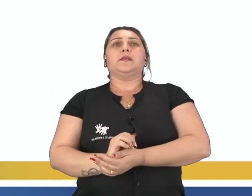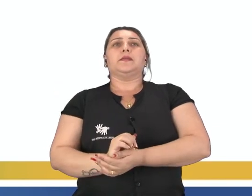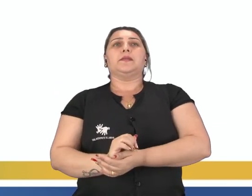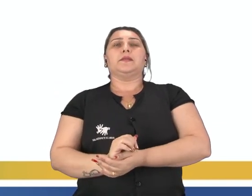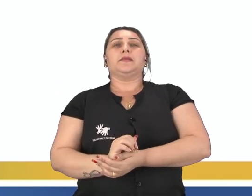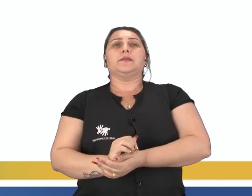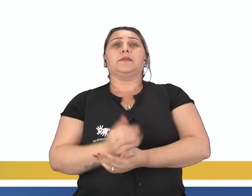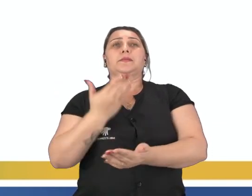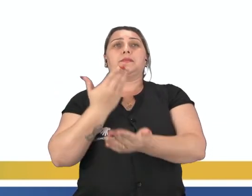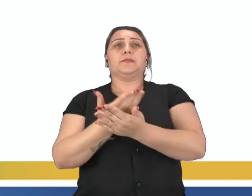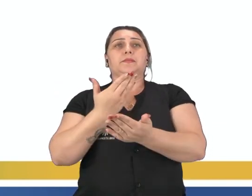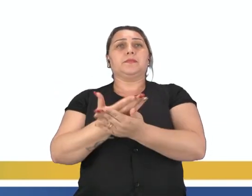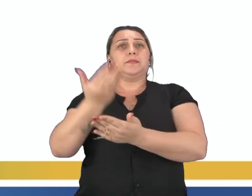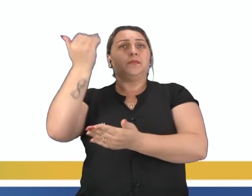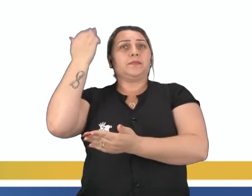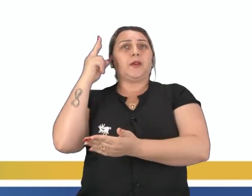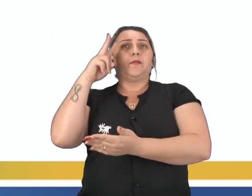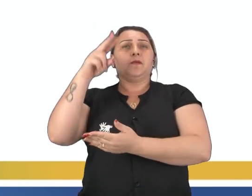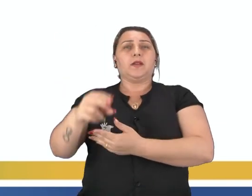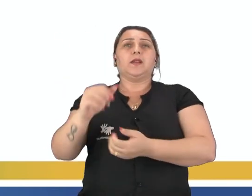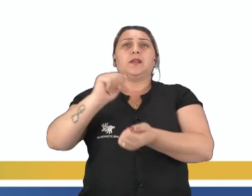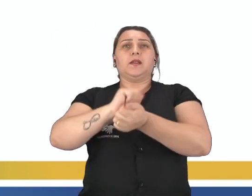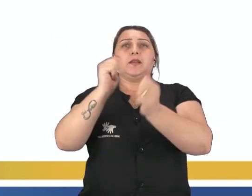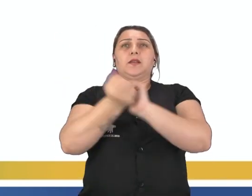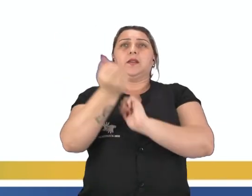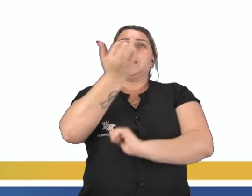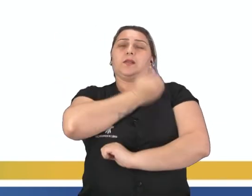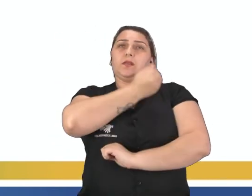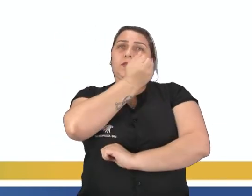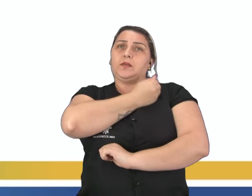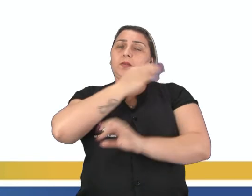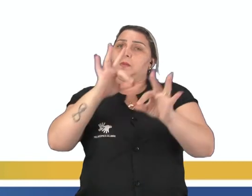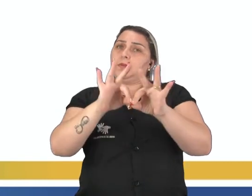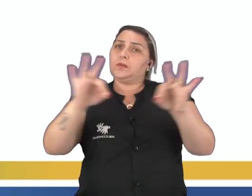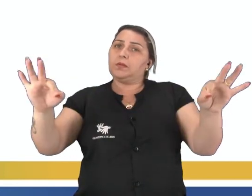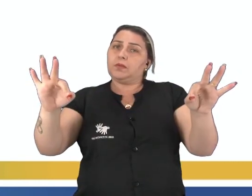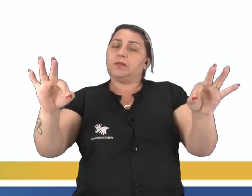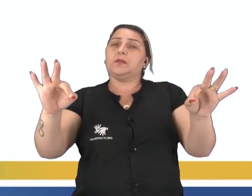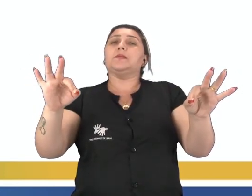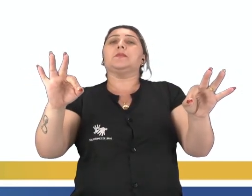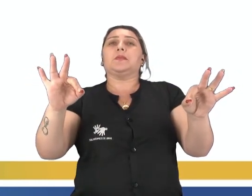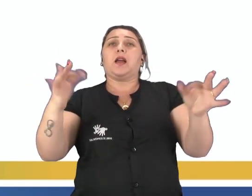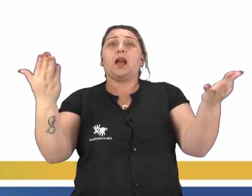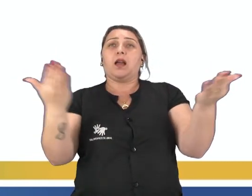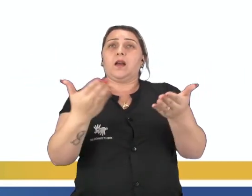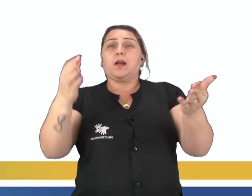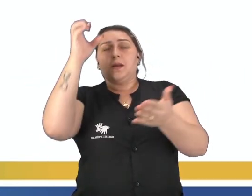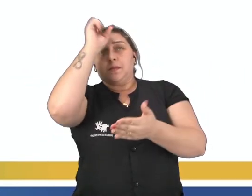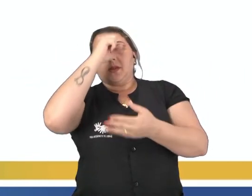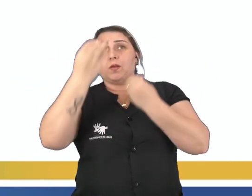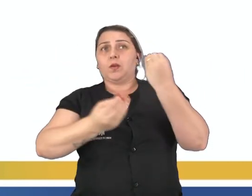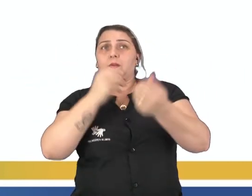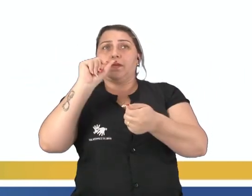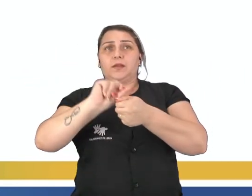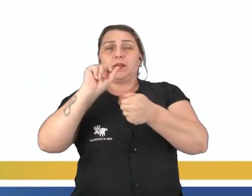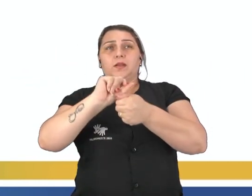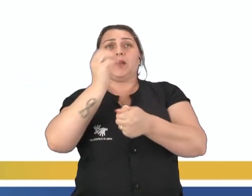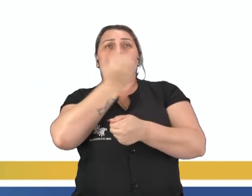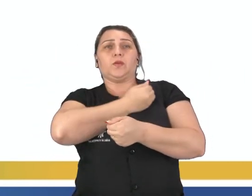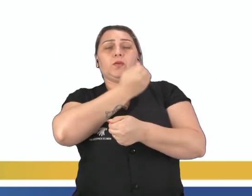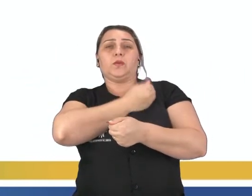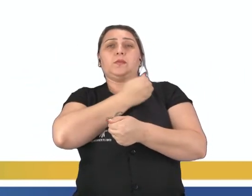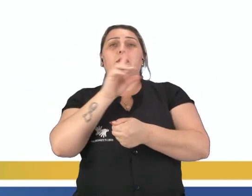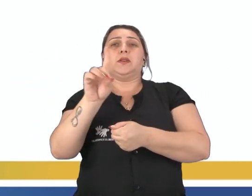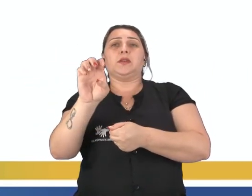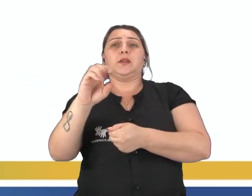E na aula anterior, nós vimos como associar números naturais a pontos de uma reta numérica. Agora nós vamos aprender como fazer isso com números